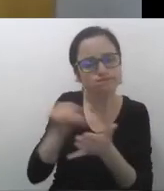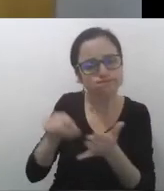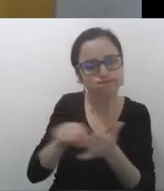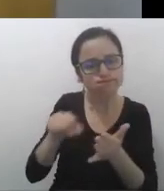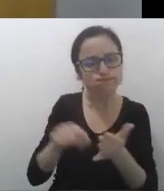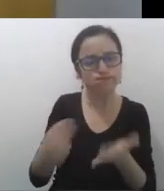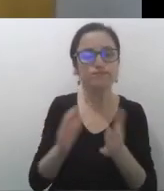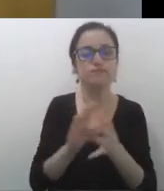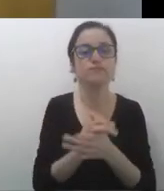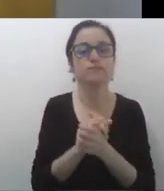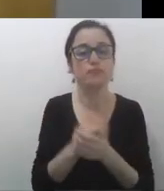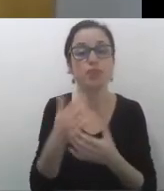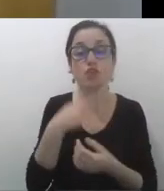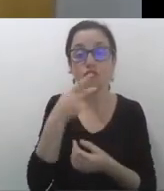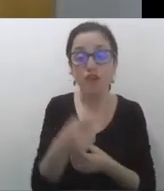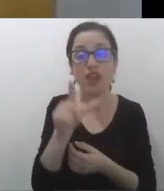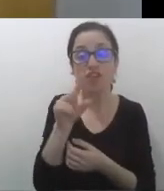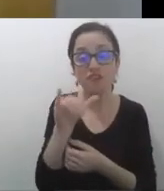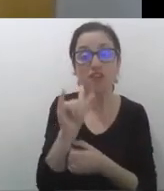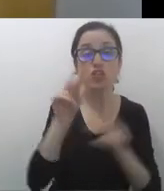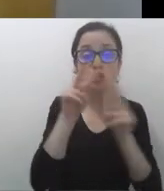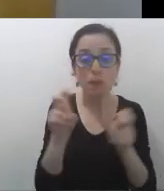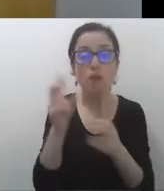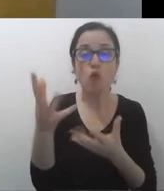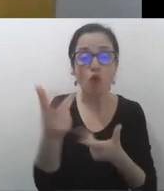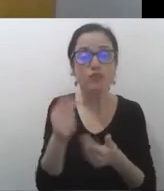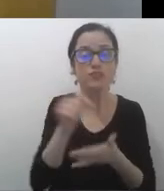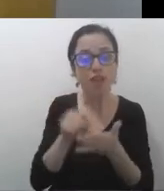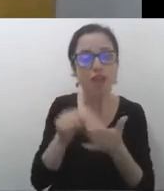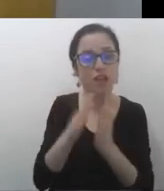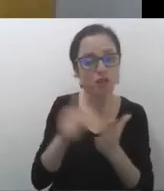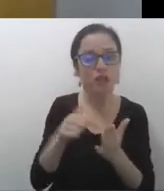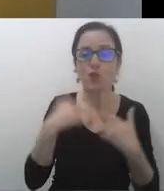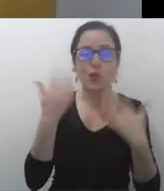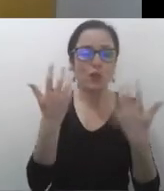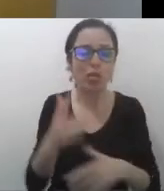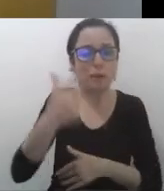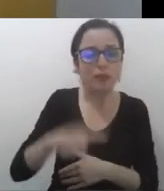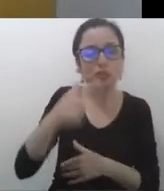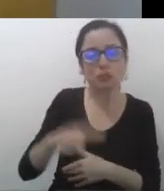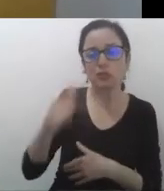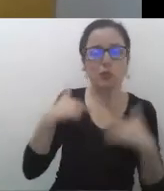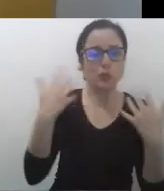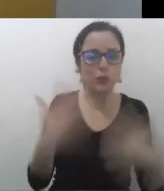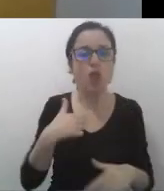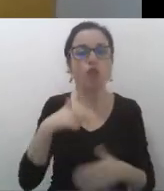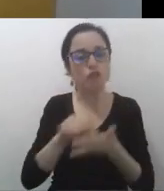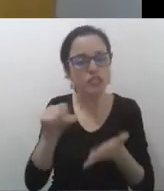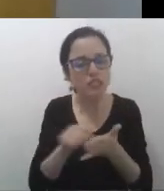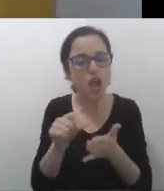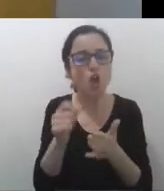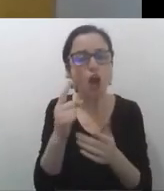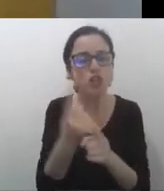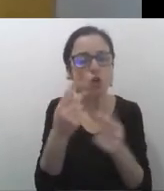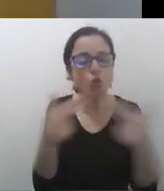naquele momento, escreveu, etc. Então, eu falei para a Lívia: ah, Lívia, não, eu não quero esse repeteco e tal. Eu só